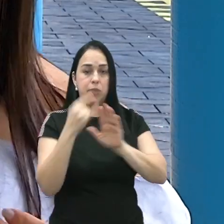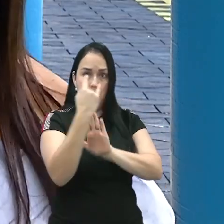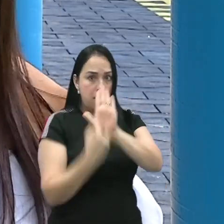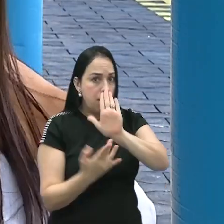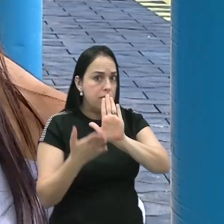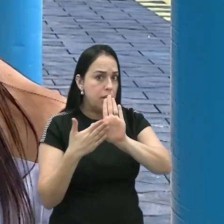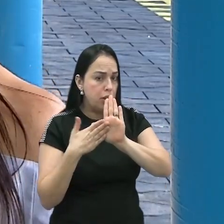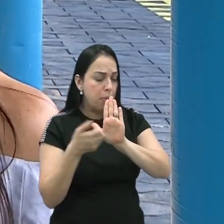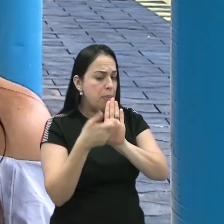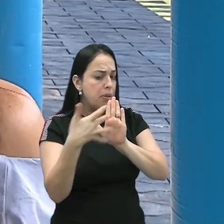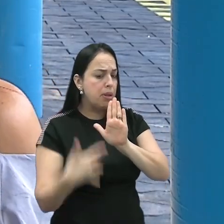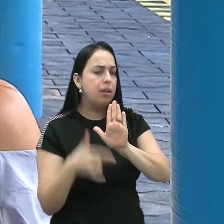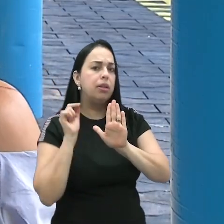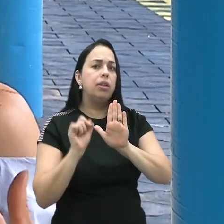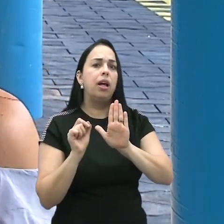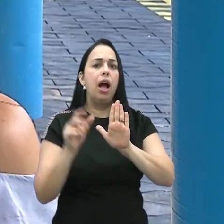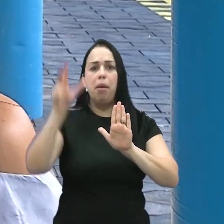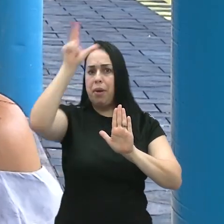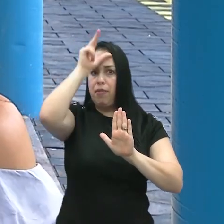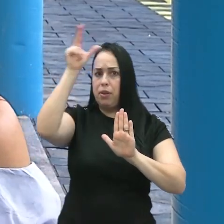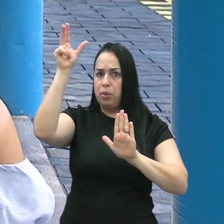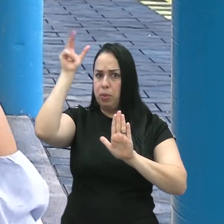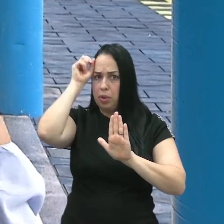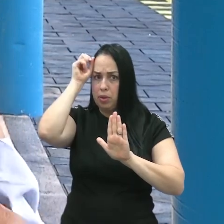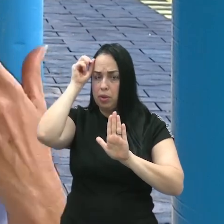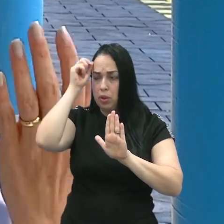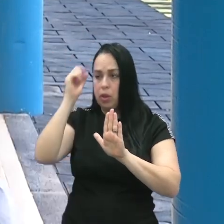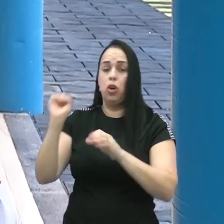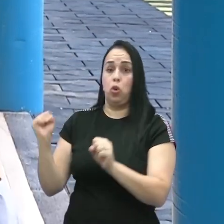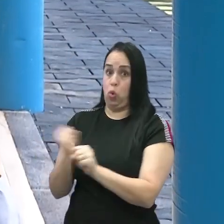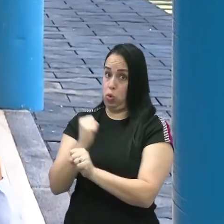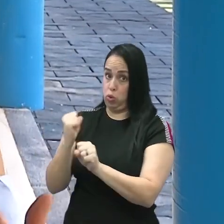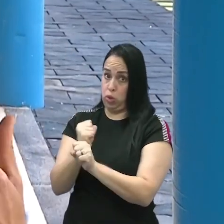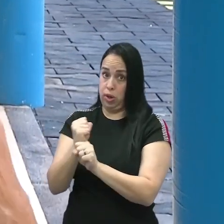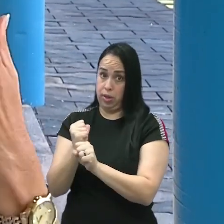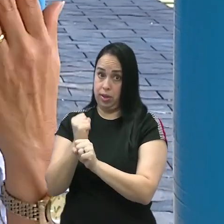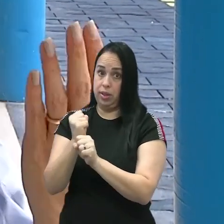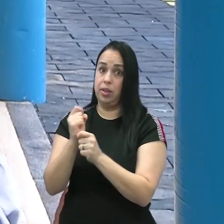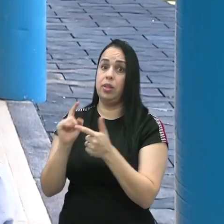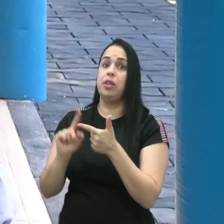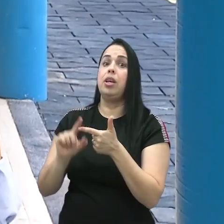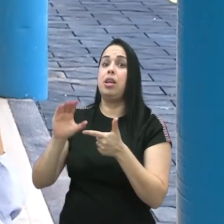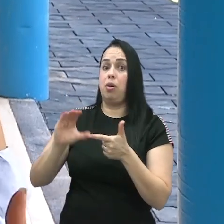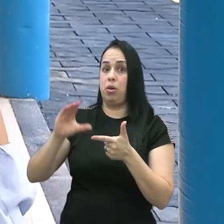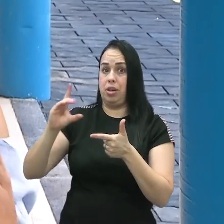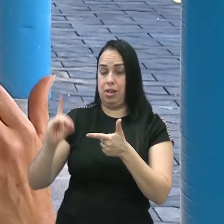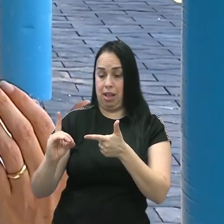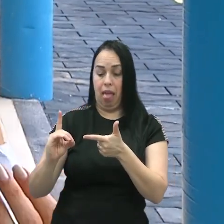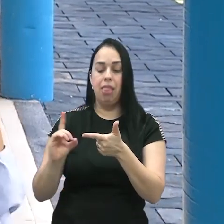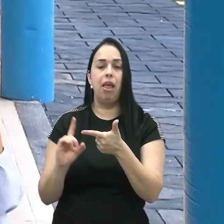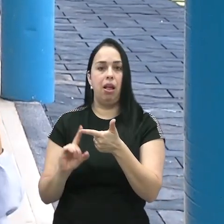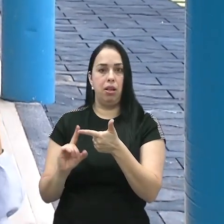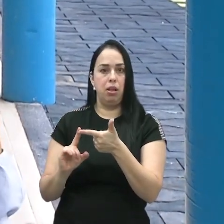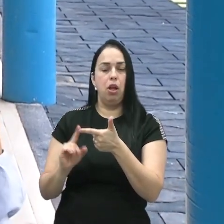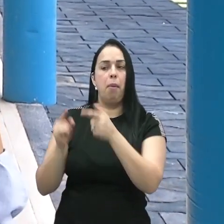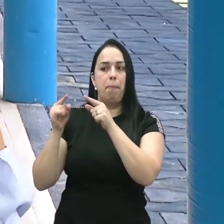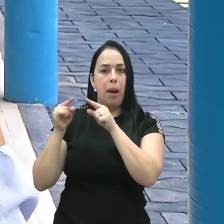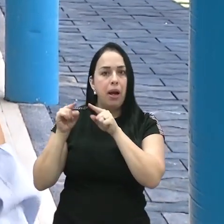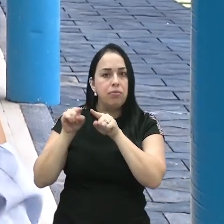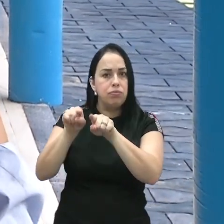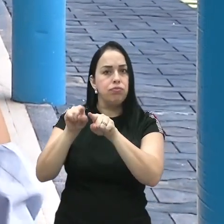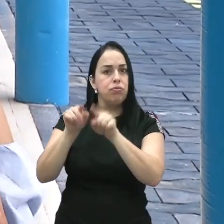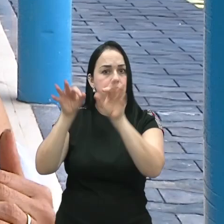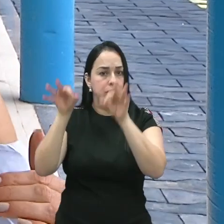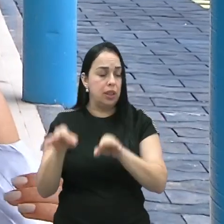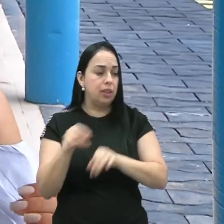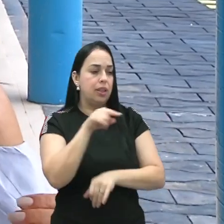Esse termo de colaboração, essa parceria, a Prefeitura ela entra com o prédio, e a coordenadora pedagógica, que é